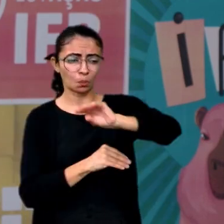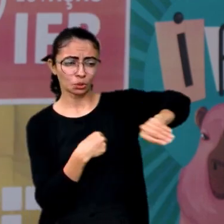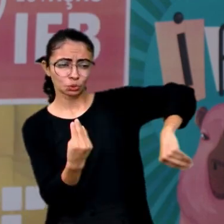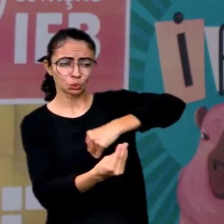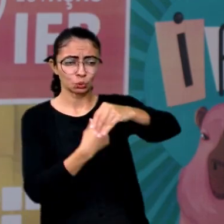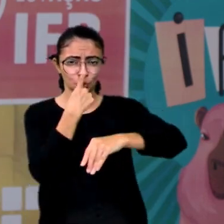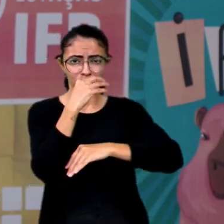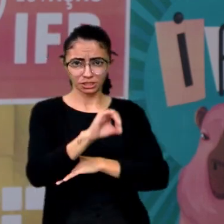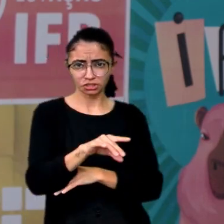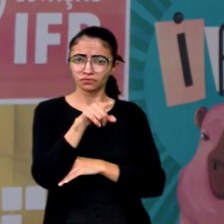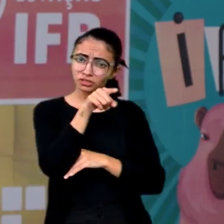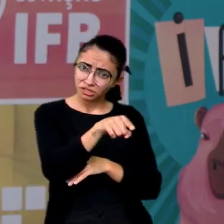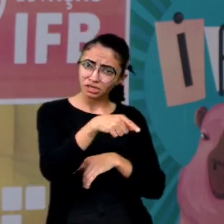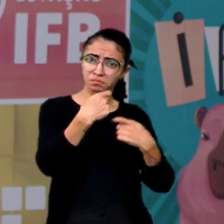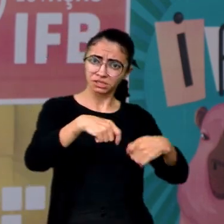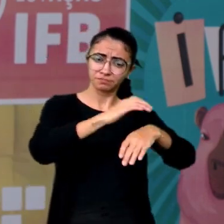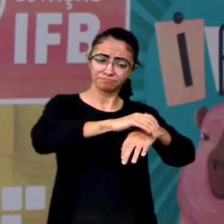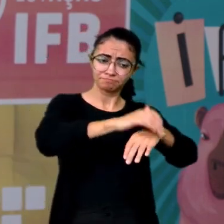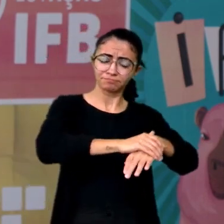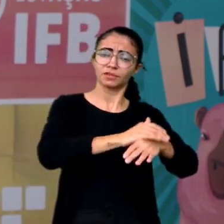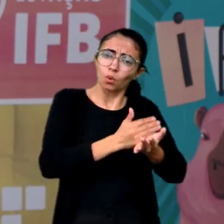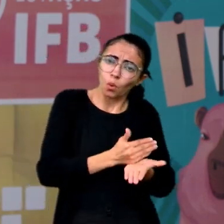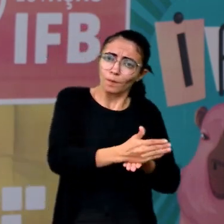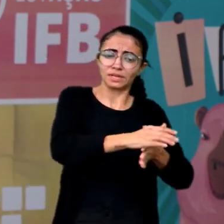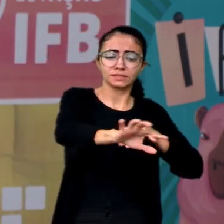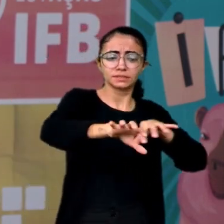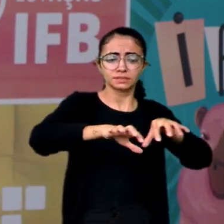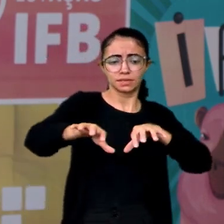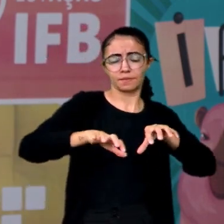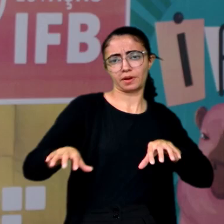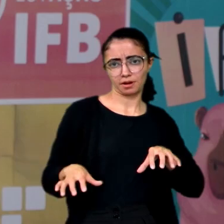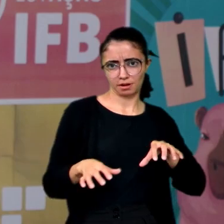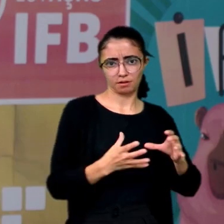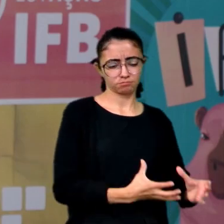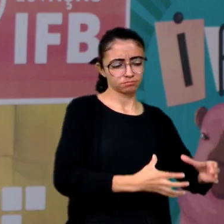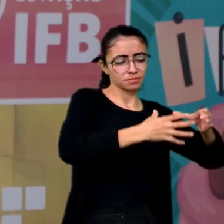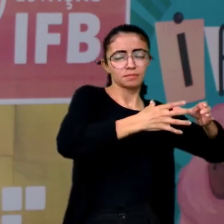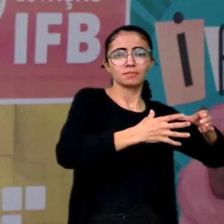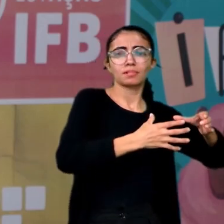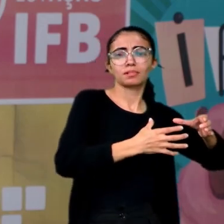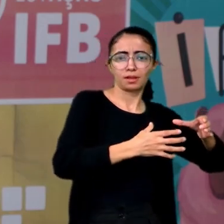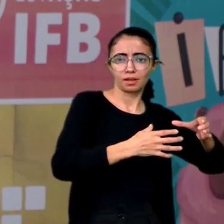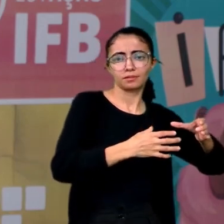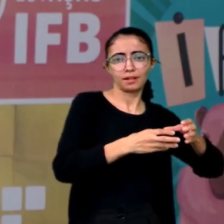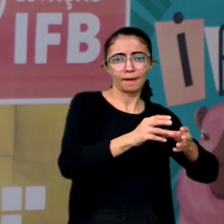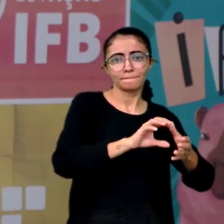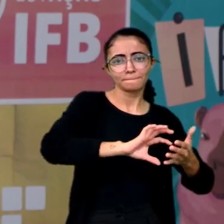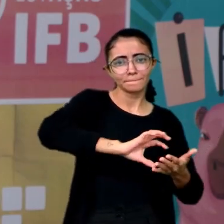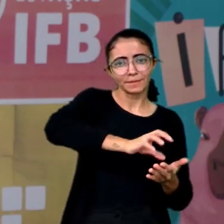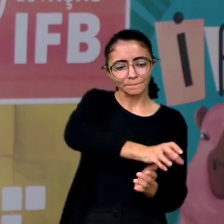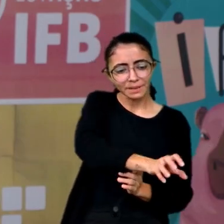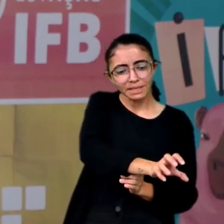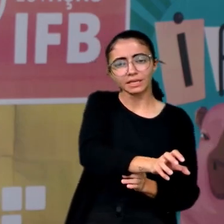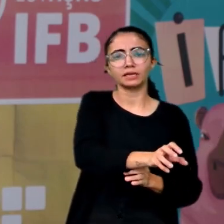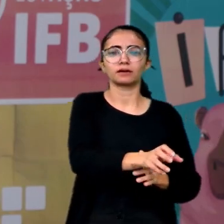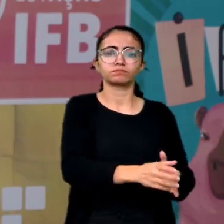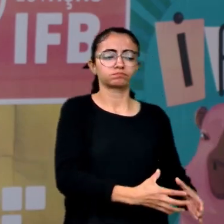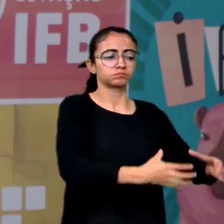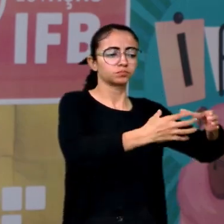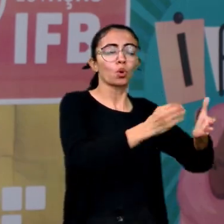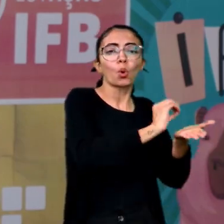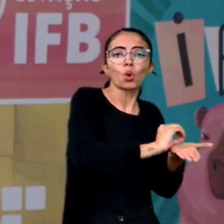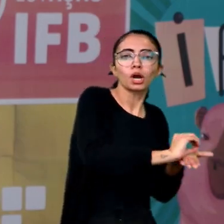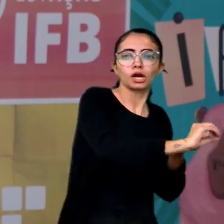separar. Então, coloca um baldinho na pia, lá você vai jogar todo o seu orgânico. E uma lixeirinha para você colocar